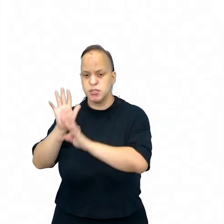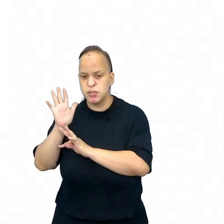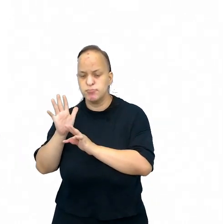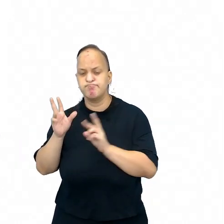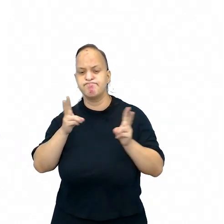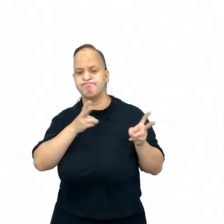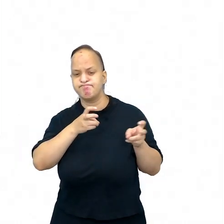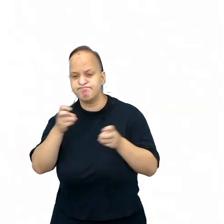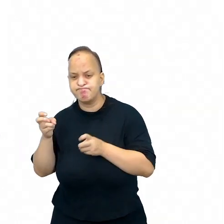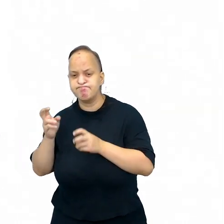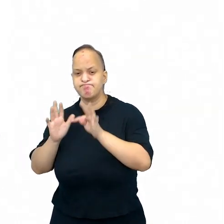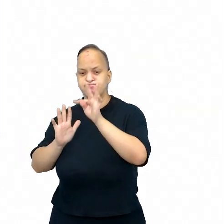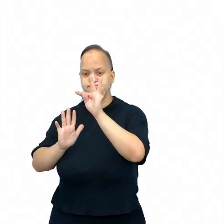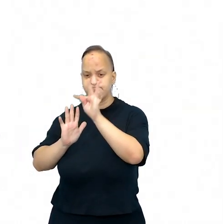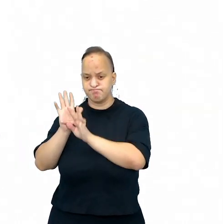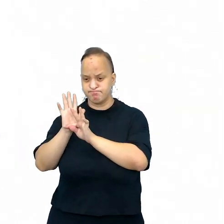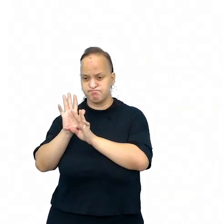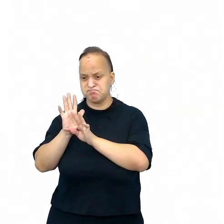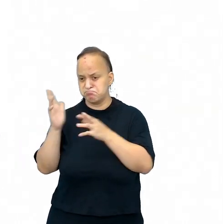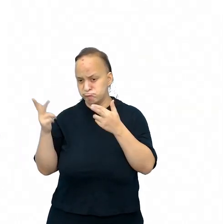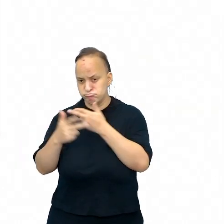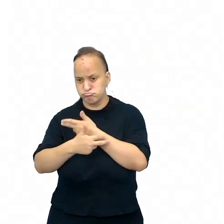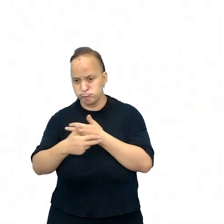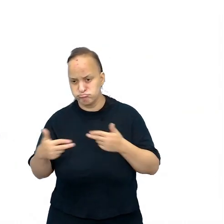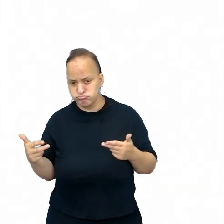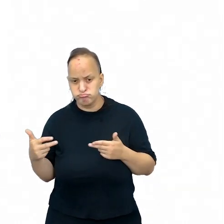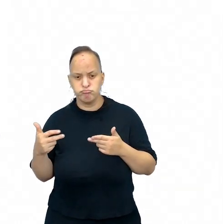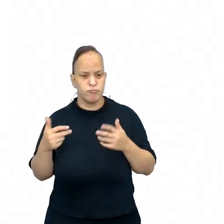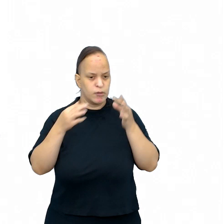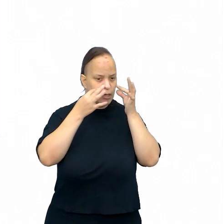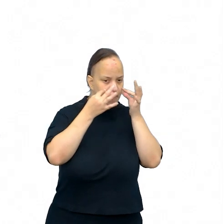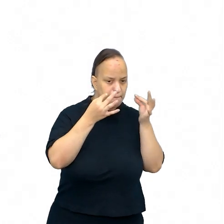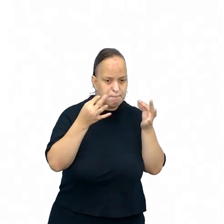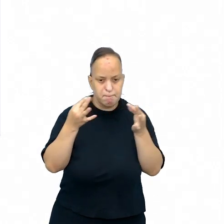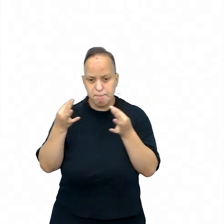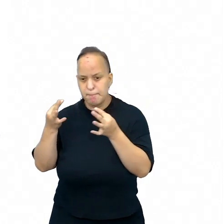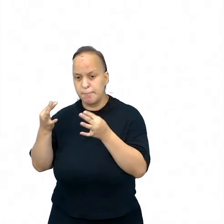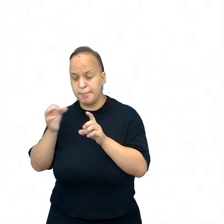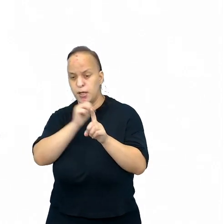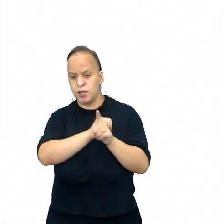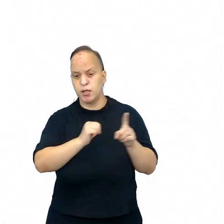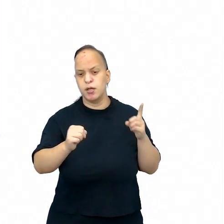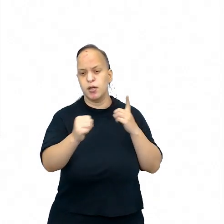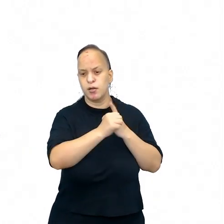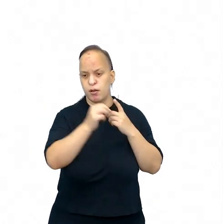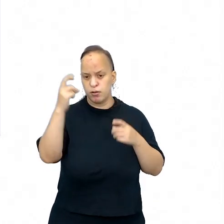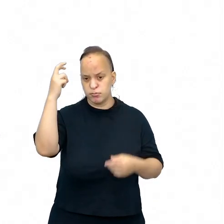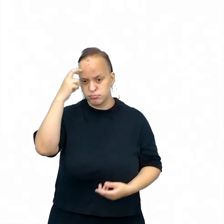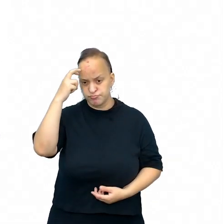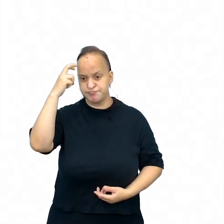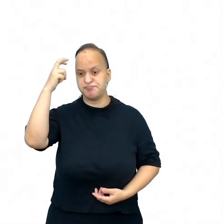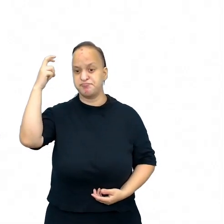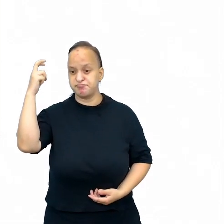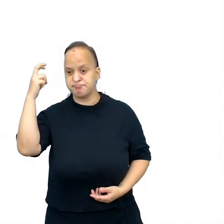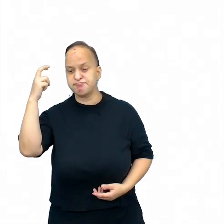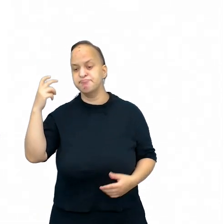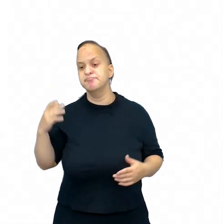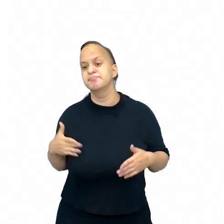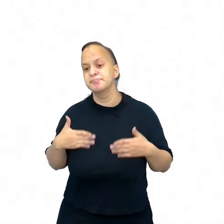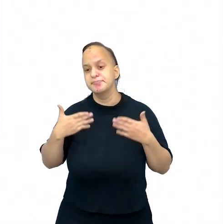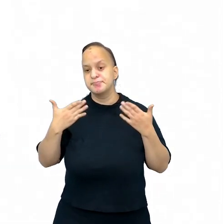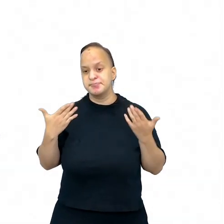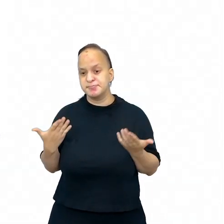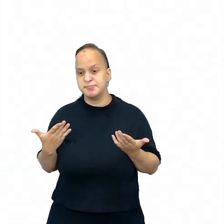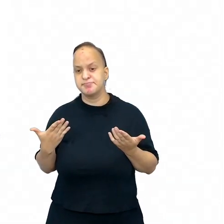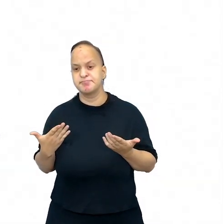olhares sobre as identidades, sociedades e culturas, e aí tem tudo a ver, né, com essa questão da linguagem oral, né,